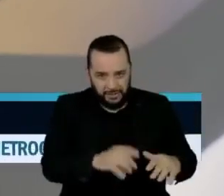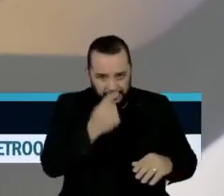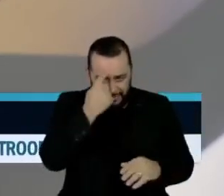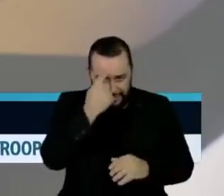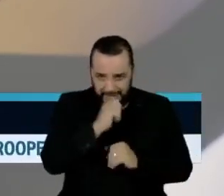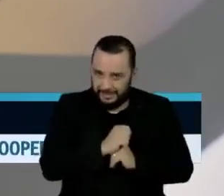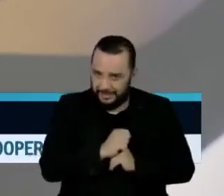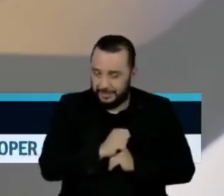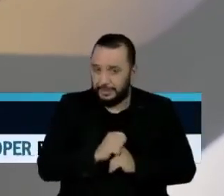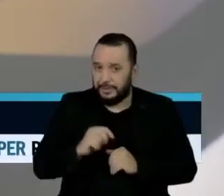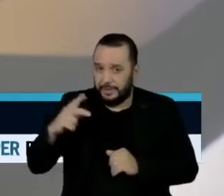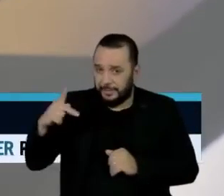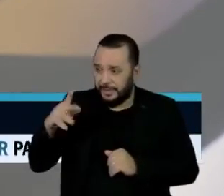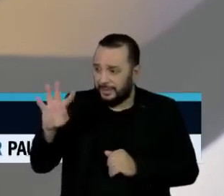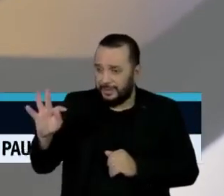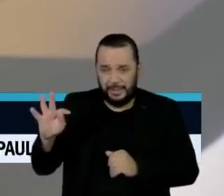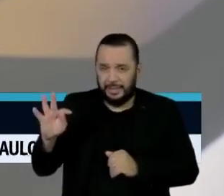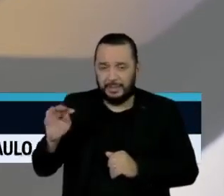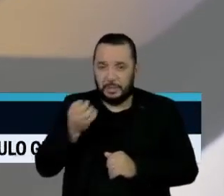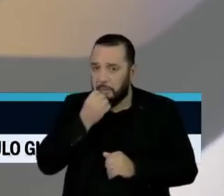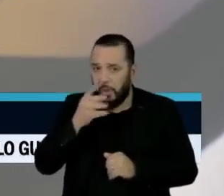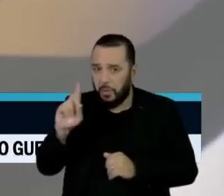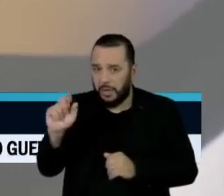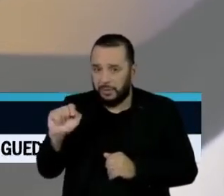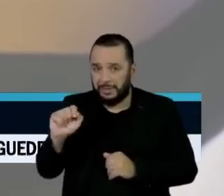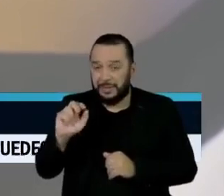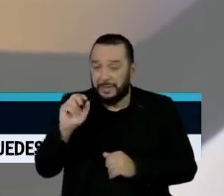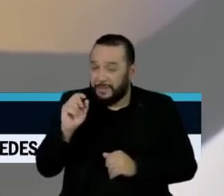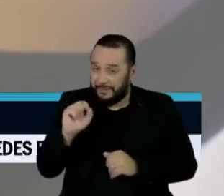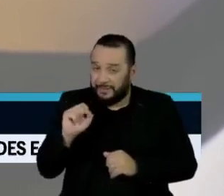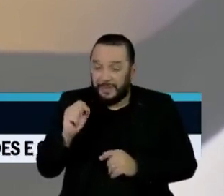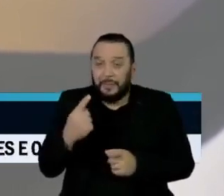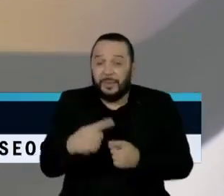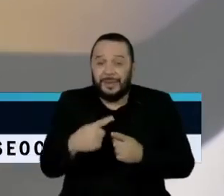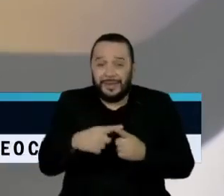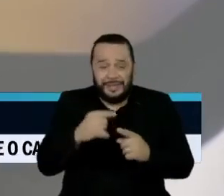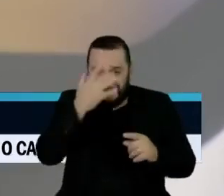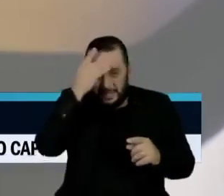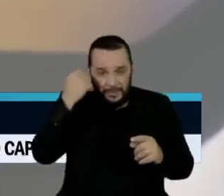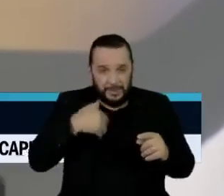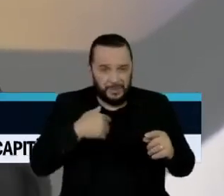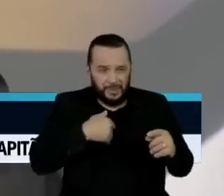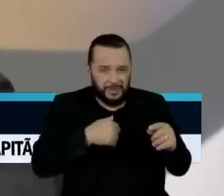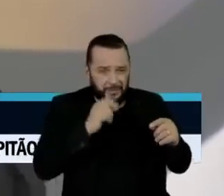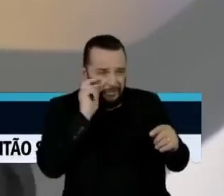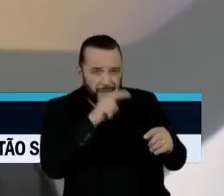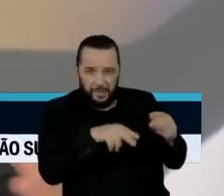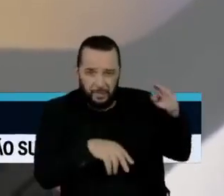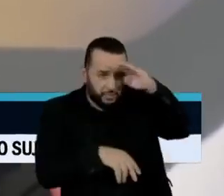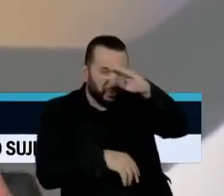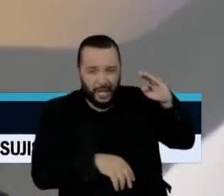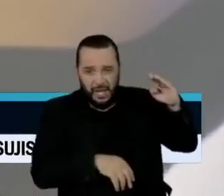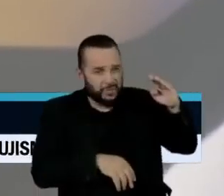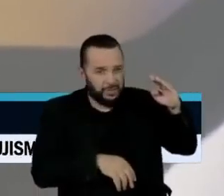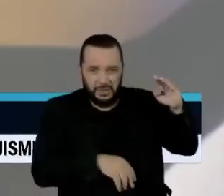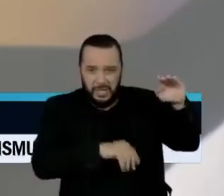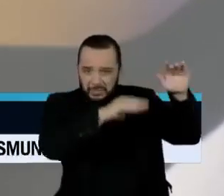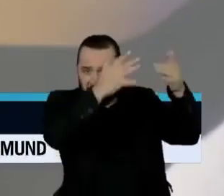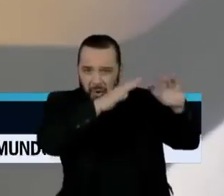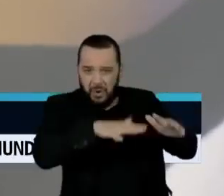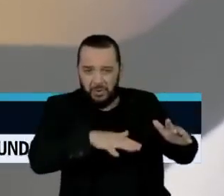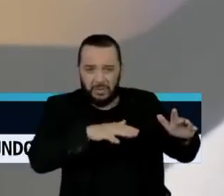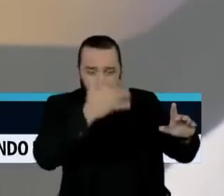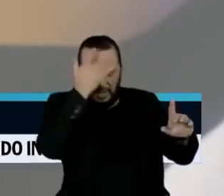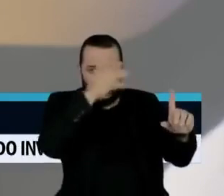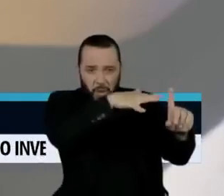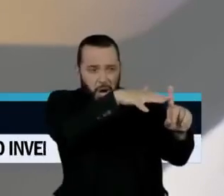bolsonaro fica ali perdendo popularidade e sangrando Porque se o bolsonaro vou ir se de fato isso virasse uma coisa